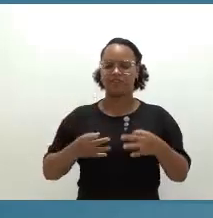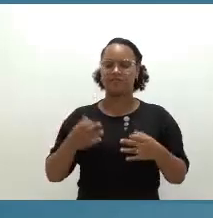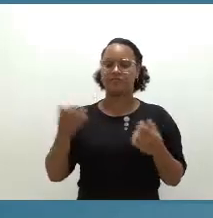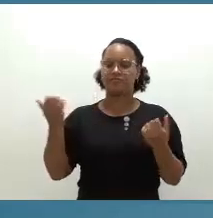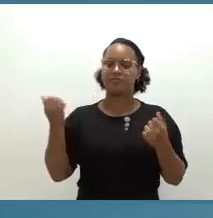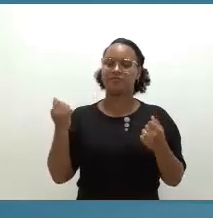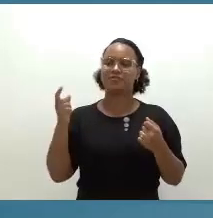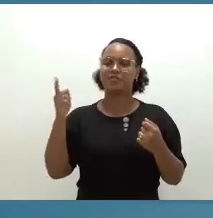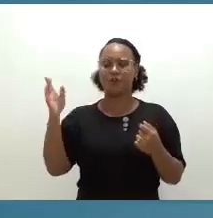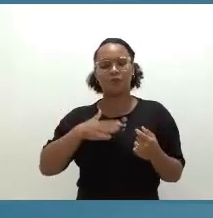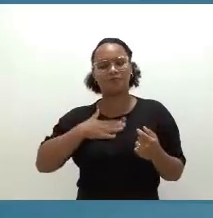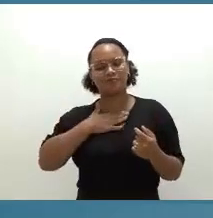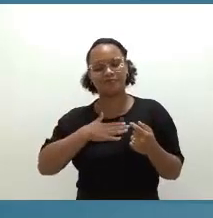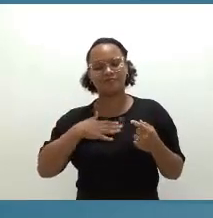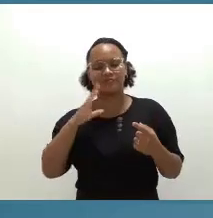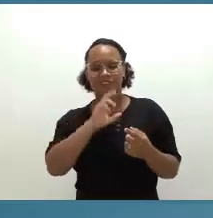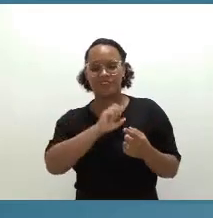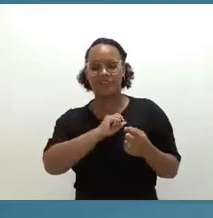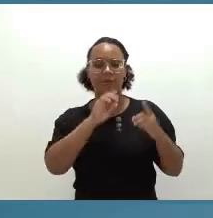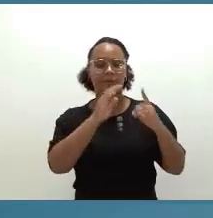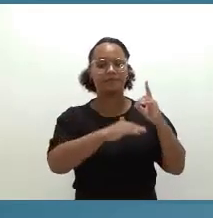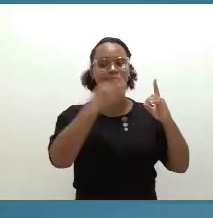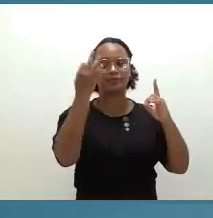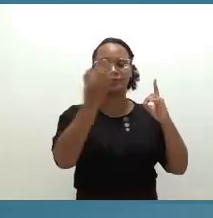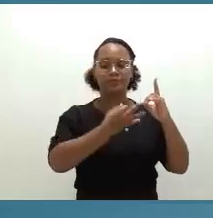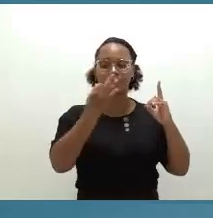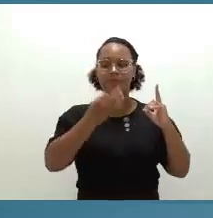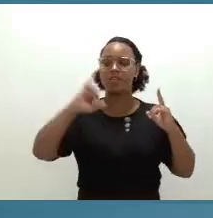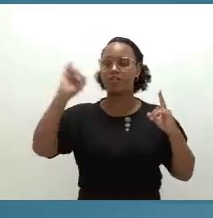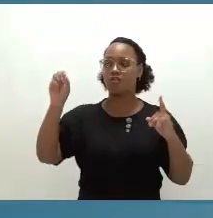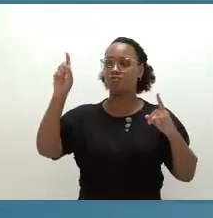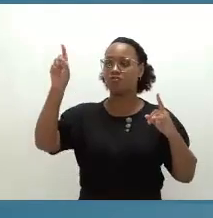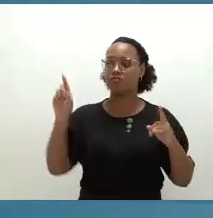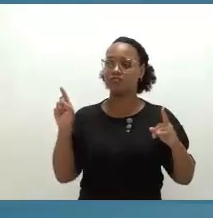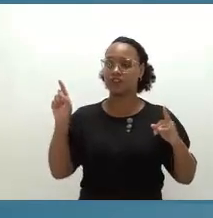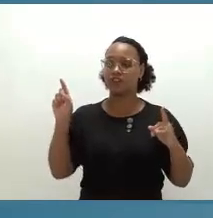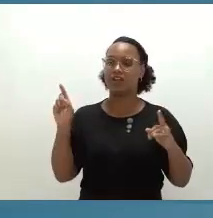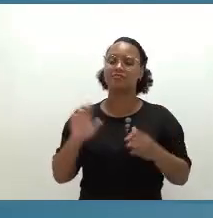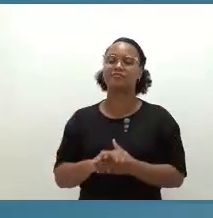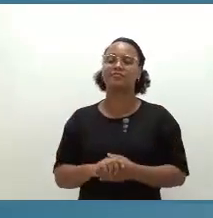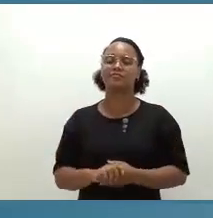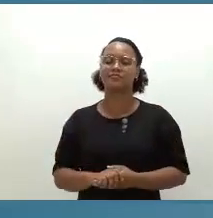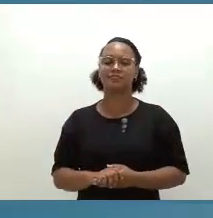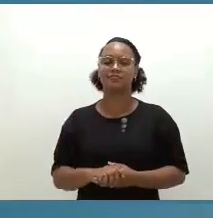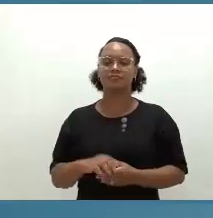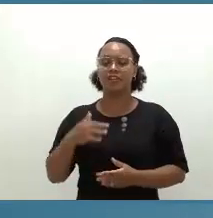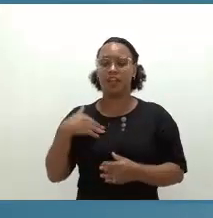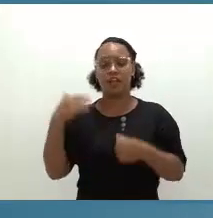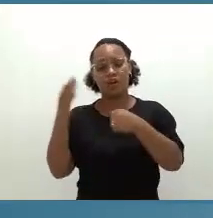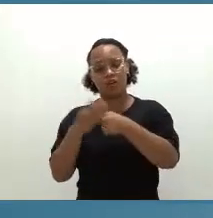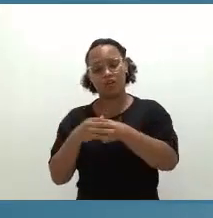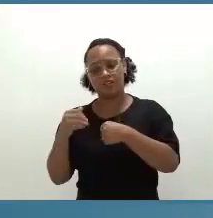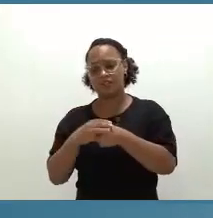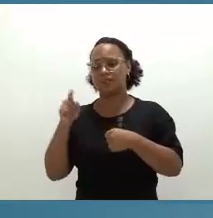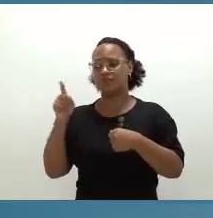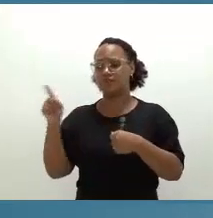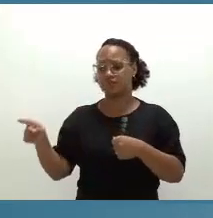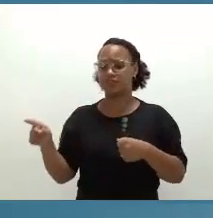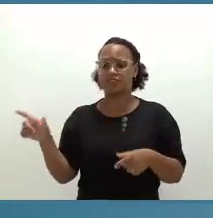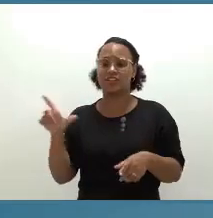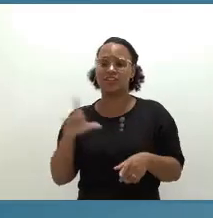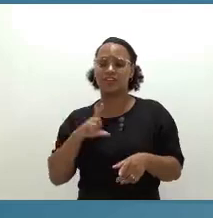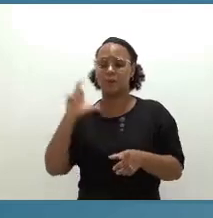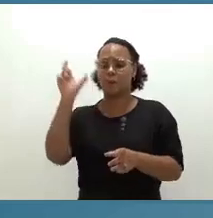José Roberto. É um carinho imenso, também não teria nem condições de ainda se tivesse, Vossa Excelência tem todo o